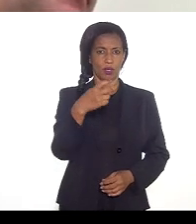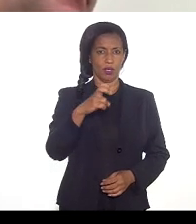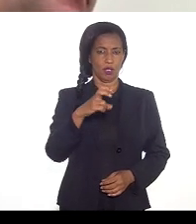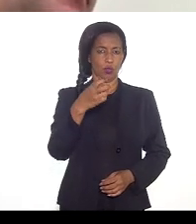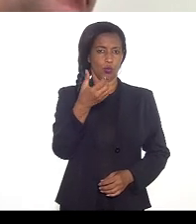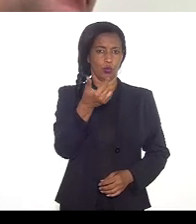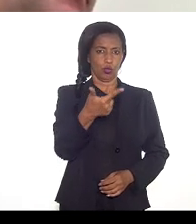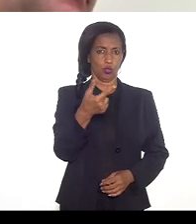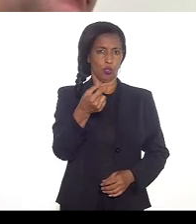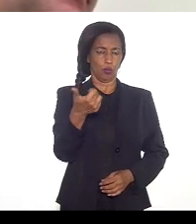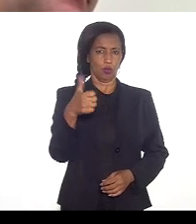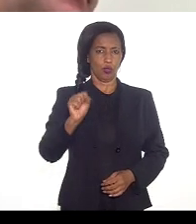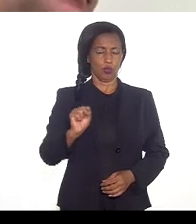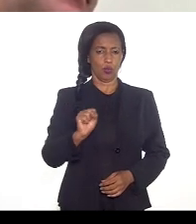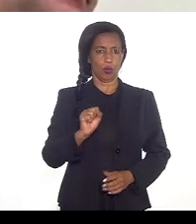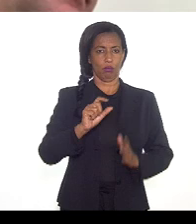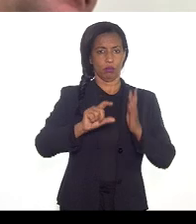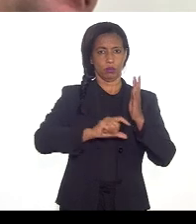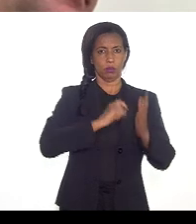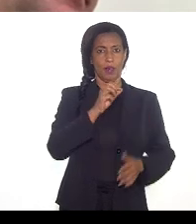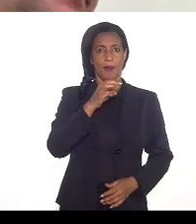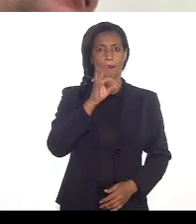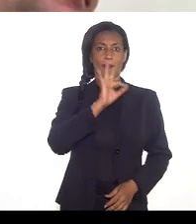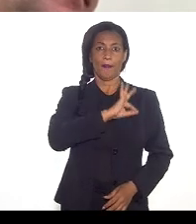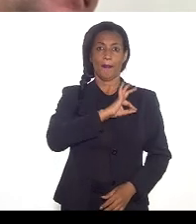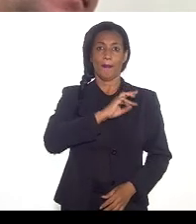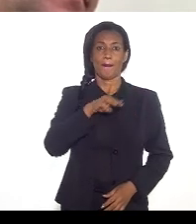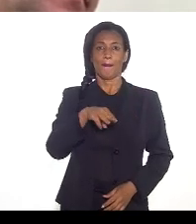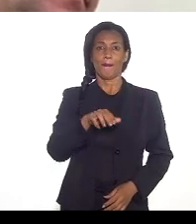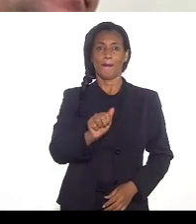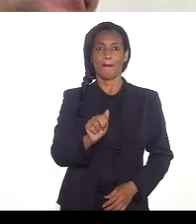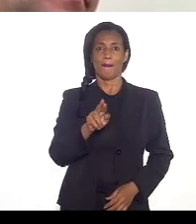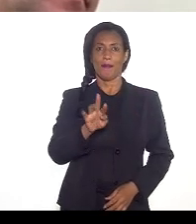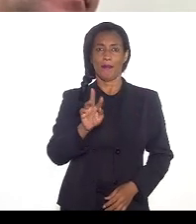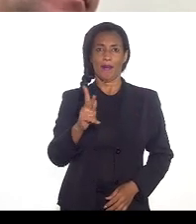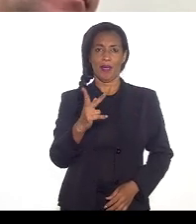4425-2018, autoria da deputada Marta Rocha.